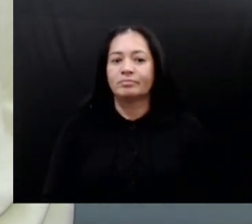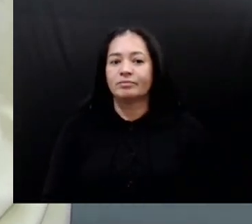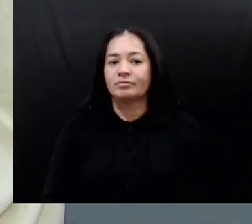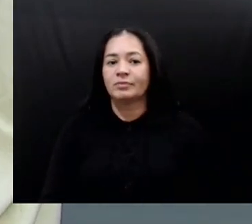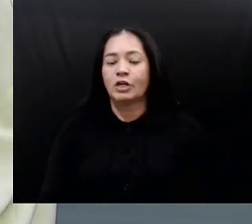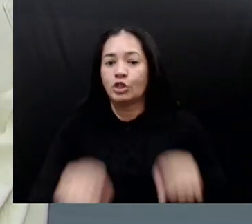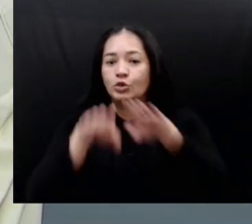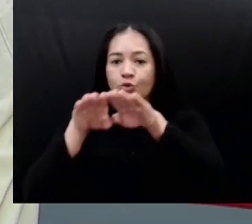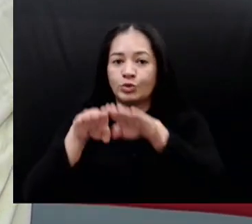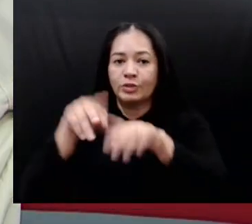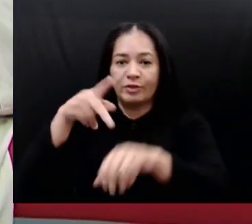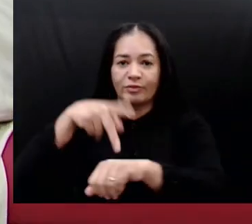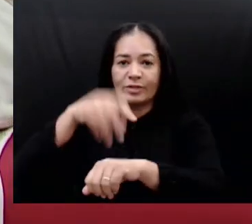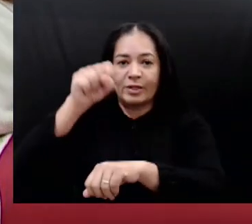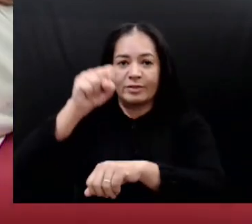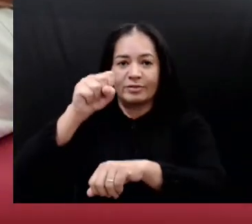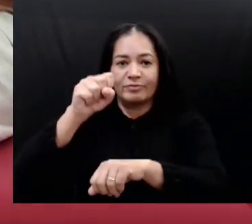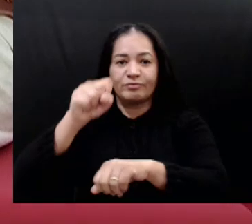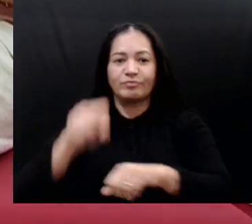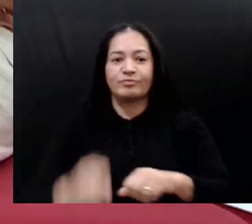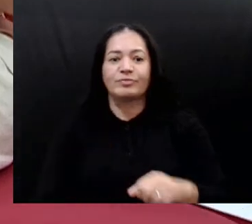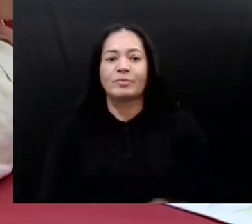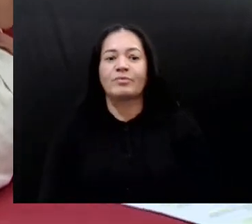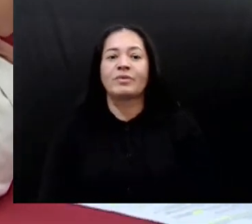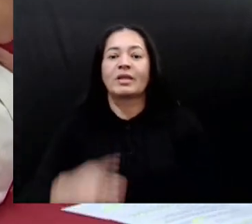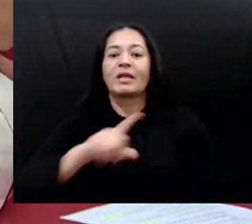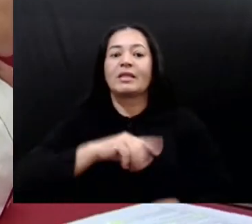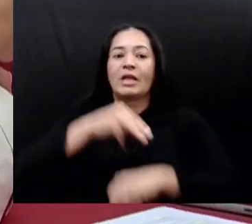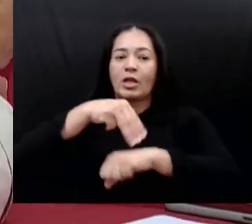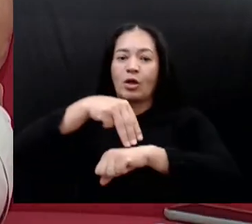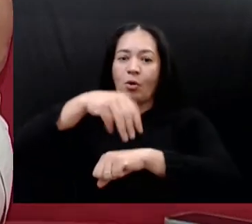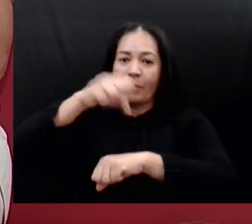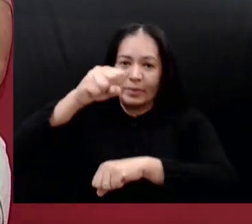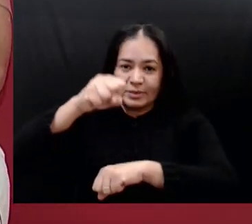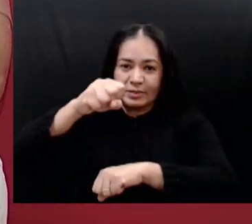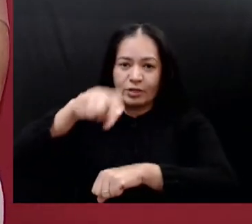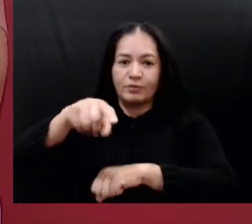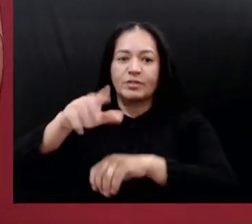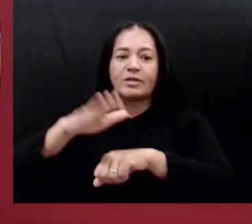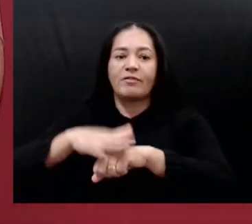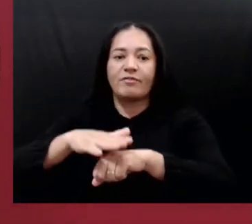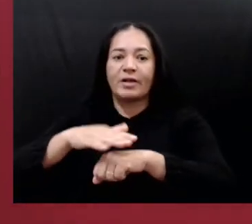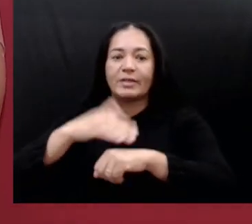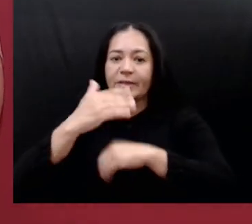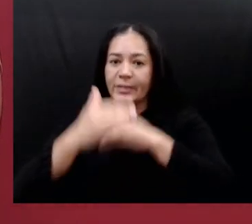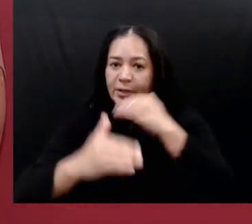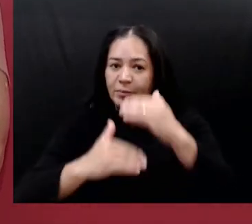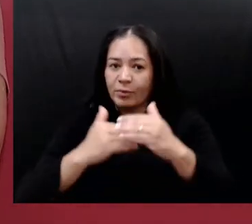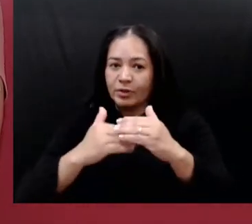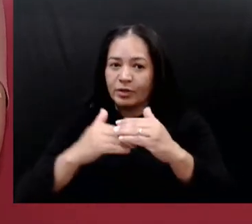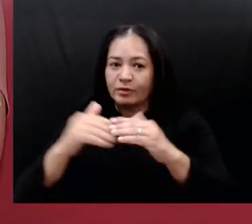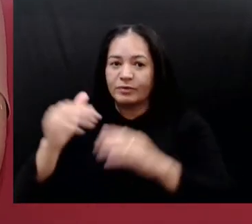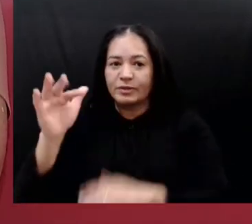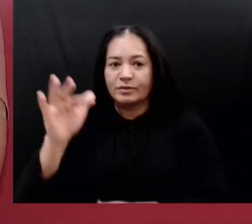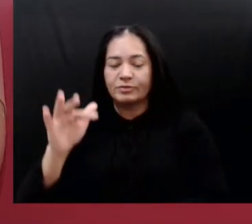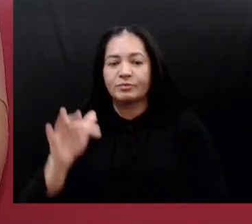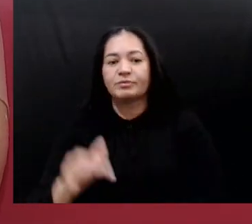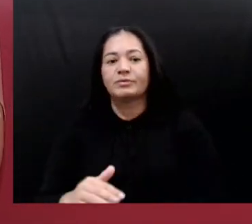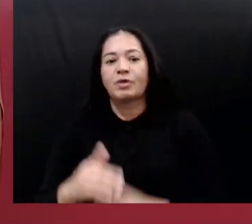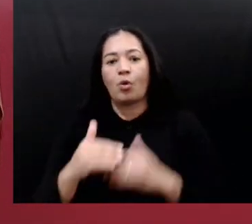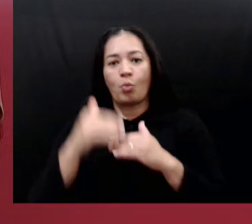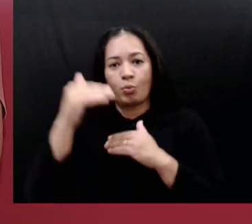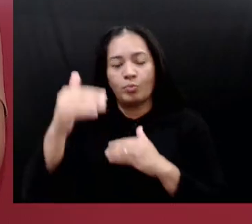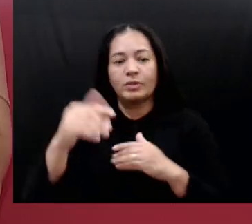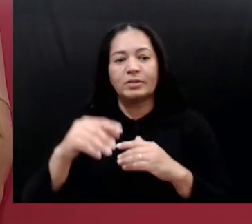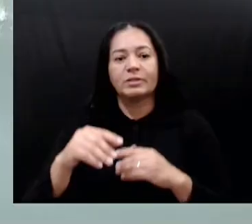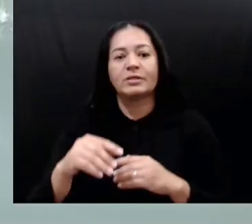stricto sensu, nós temos o mestrado, que é o que você faz logo depois que você sai da graduação, né, o próximo nível. E para quem quer